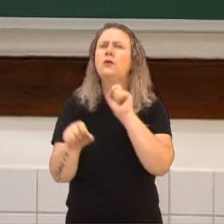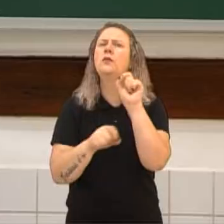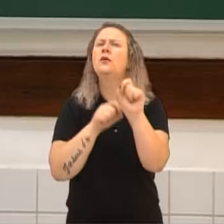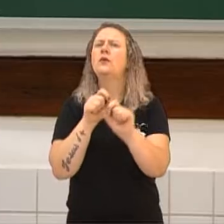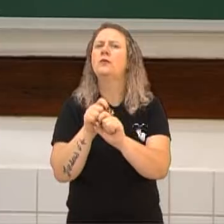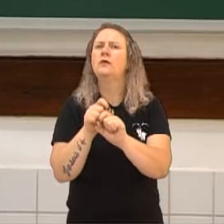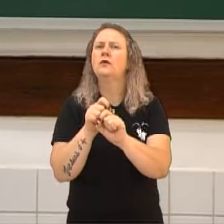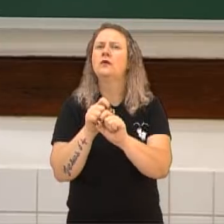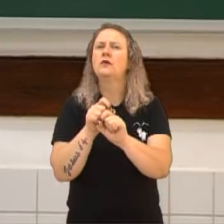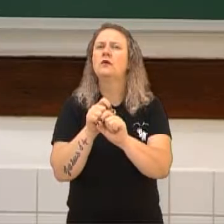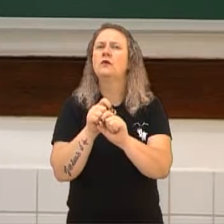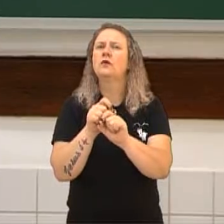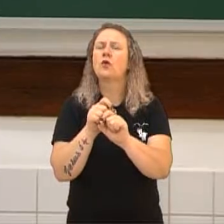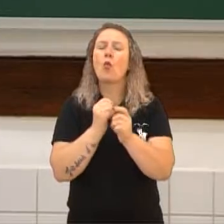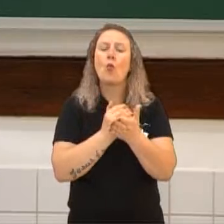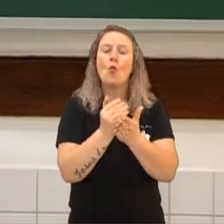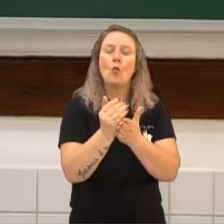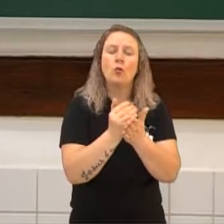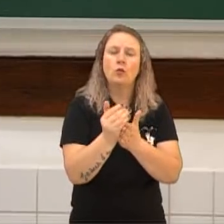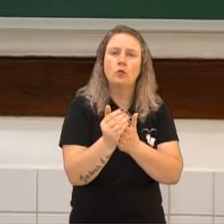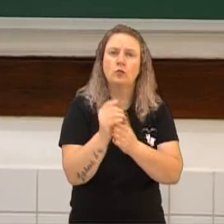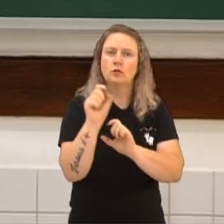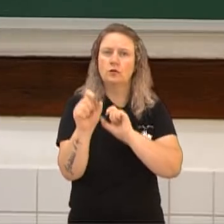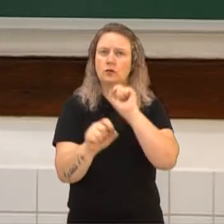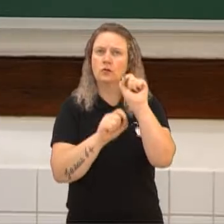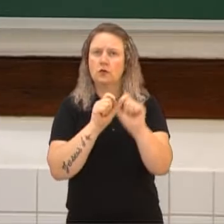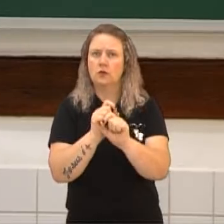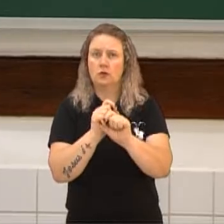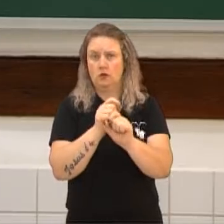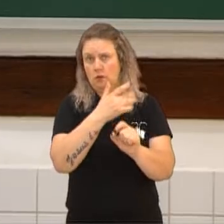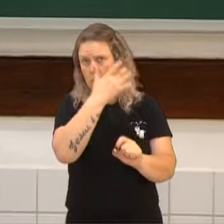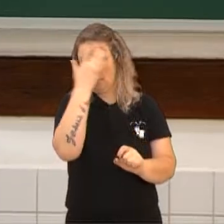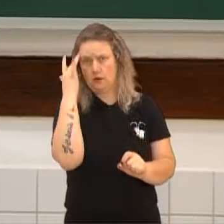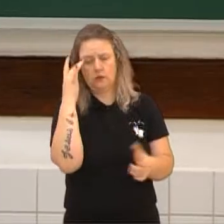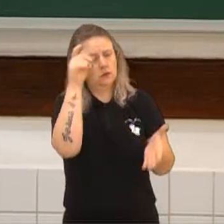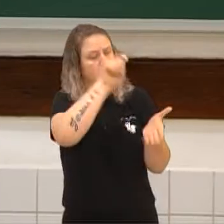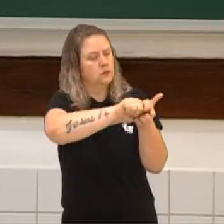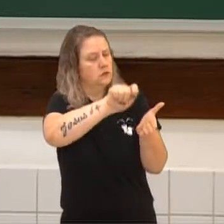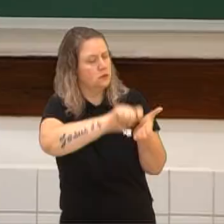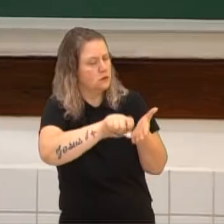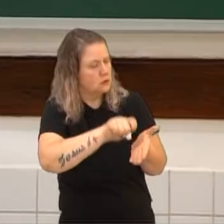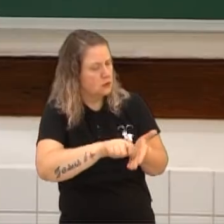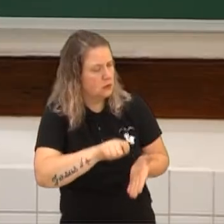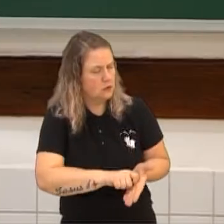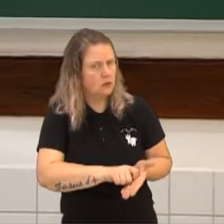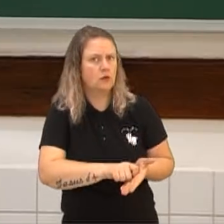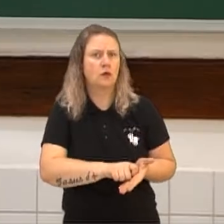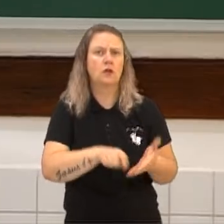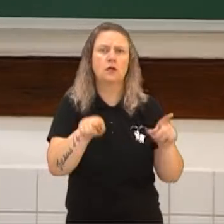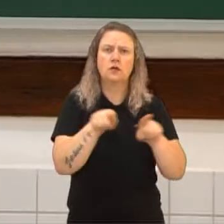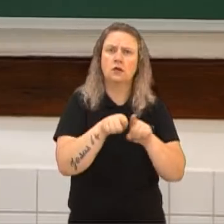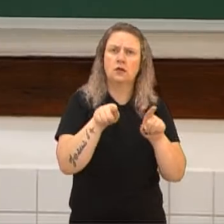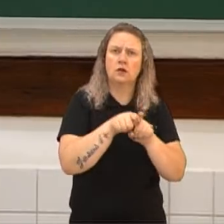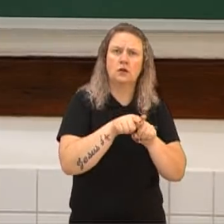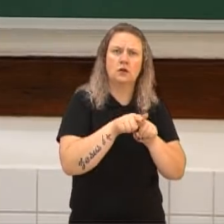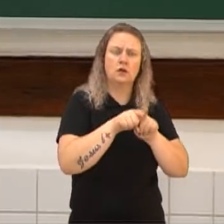a se eruditizar, né? Então, as pessoas começaram a escrever sobre ela, começaram a ensinar sobre ela nas escolas. E o contrário